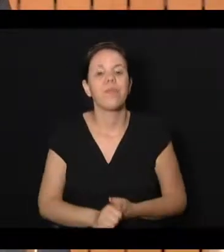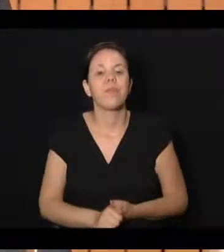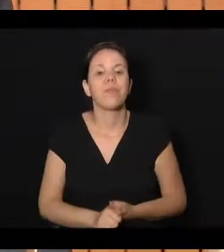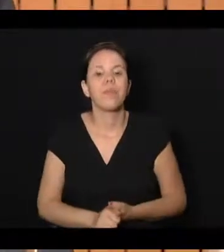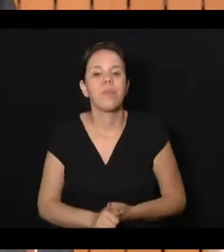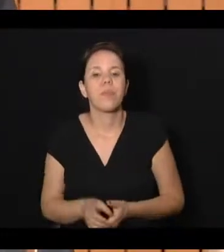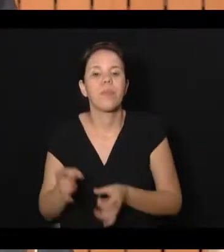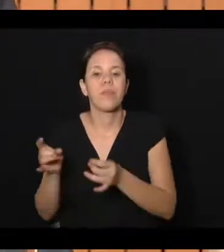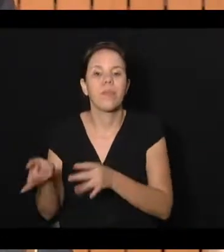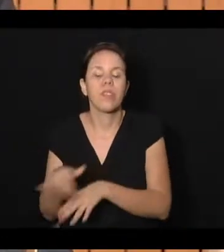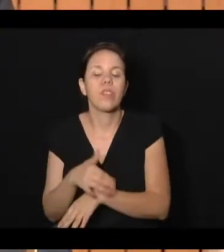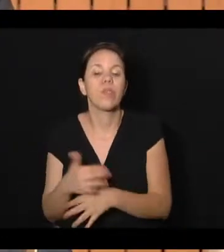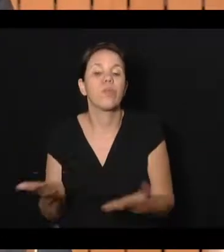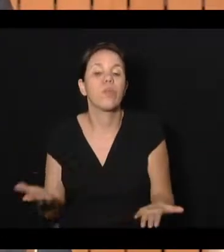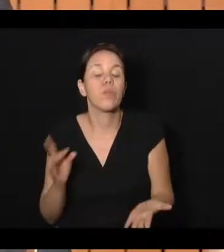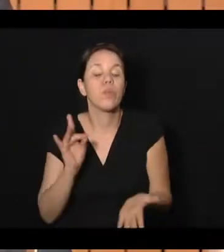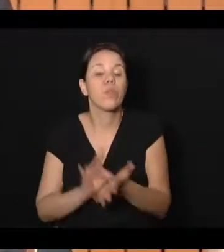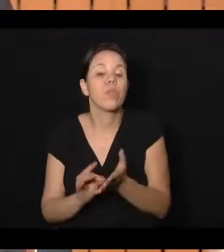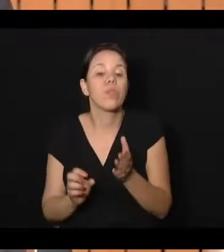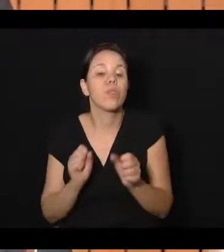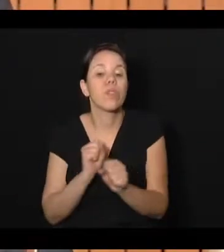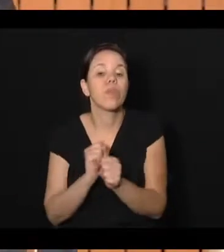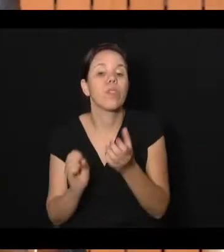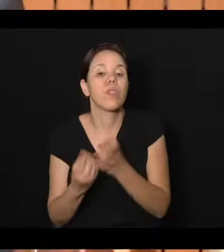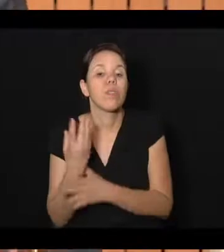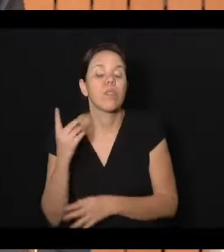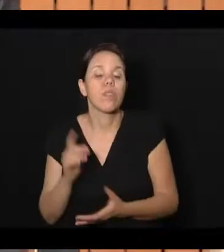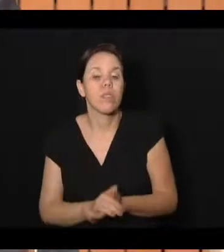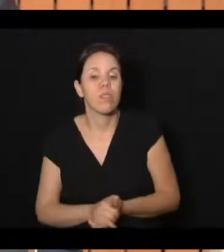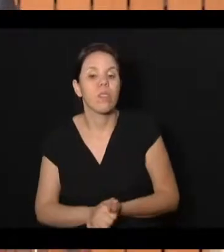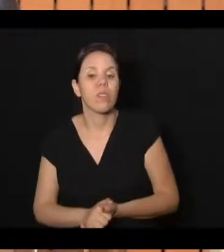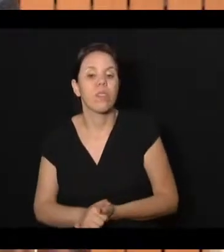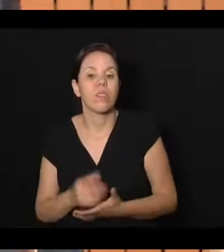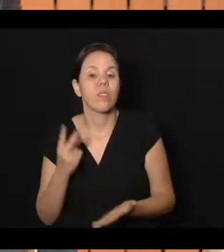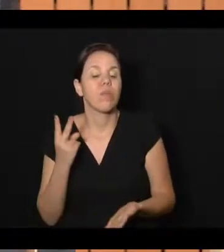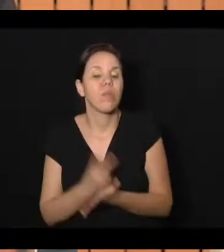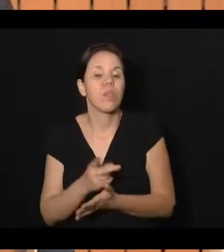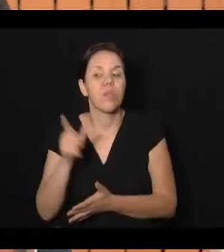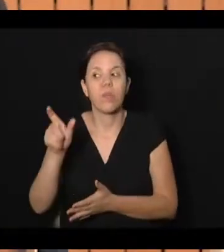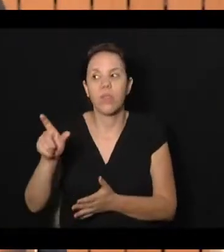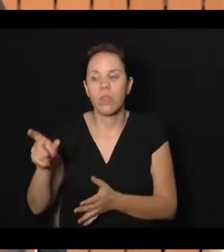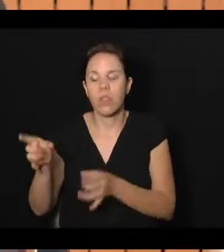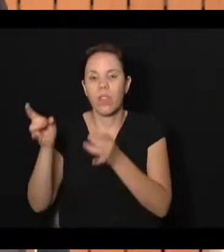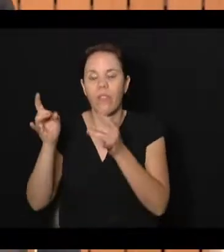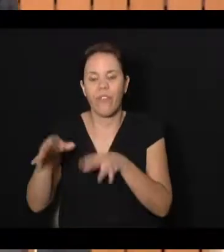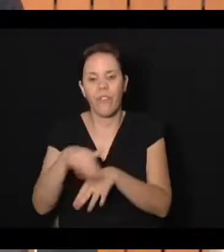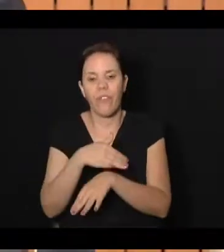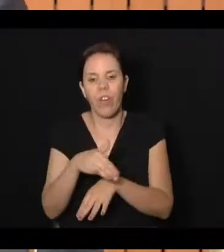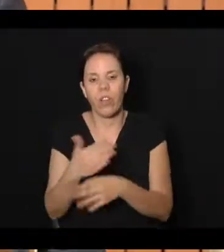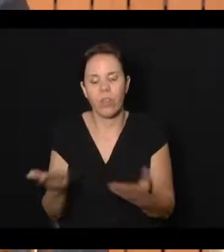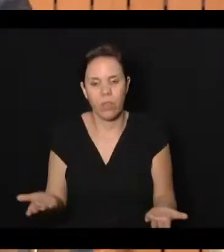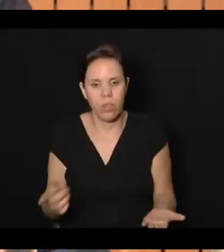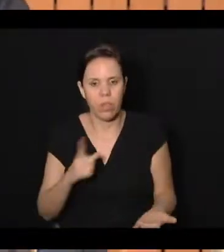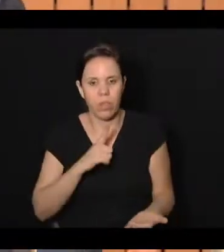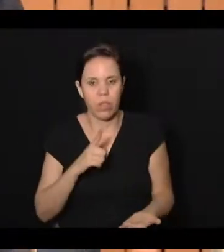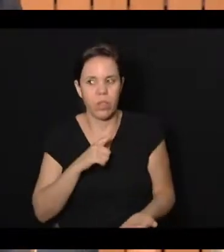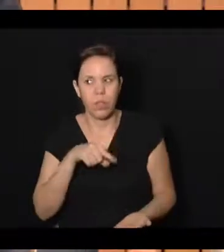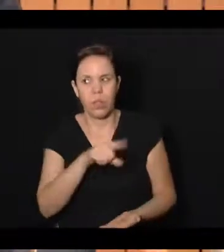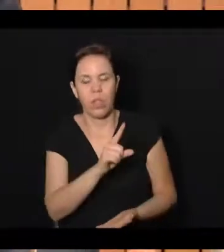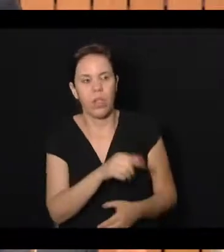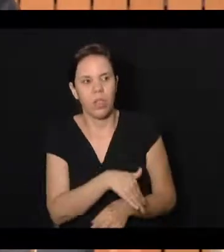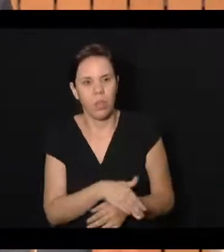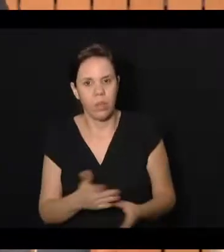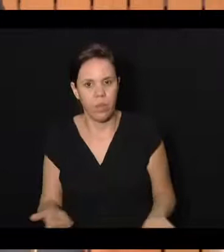sair da rua qualquer realidade que espera ela é a mesma realidade das pessoas que estão fora da rua o que tem pra ela quando ela sai da rua